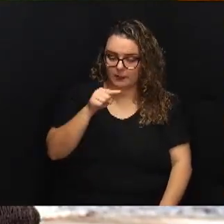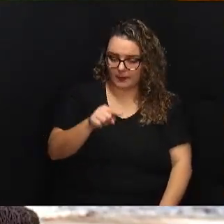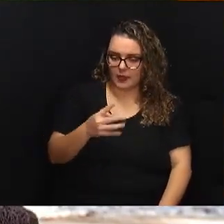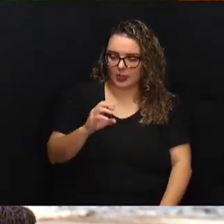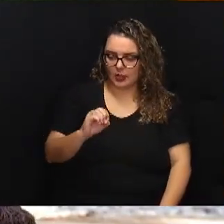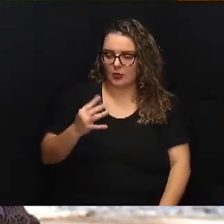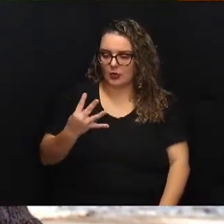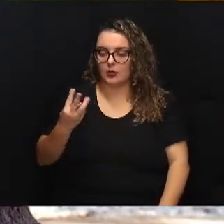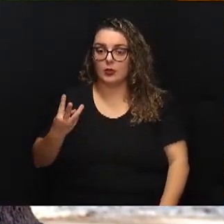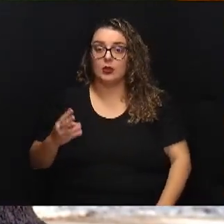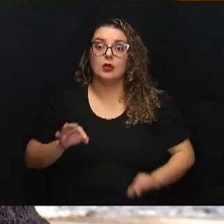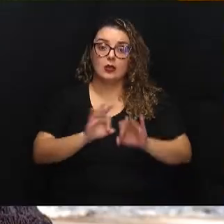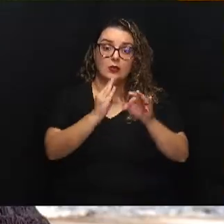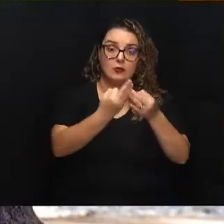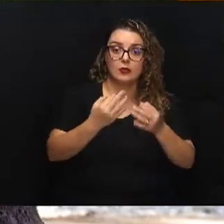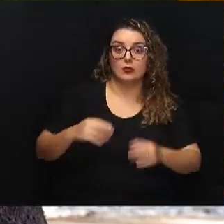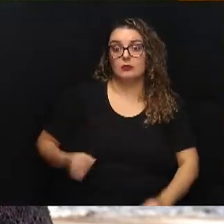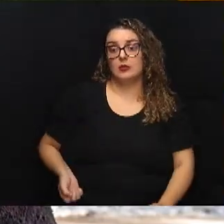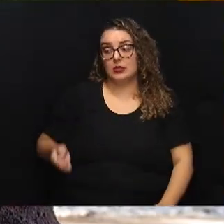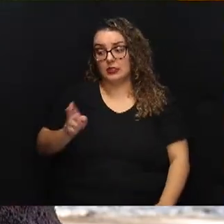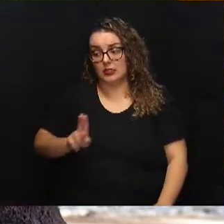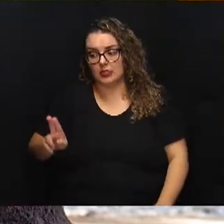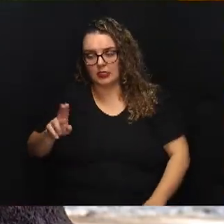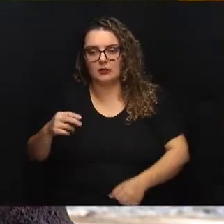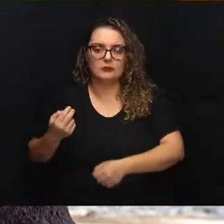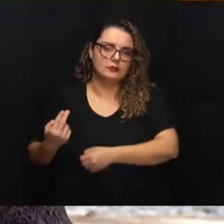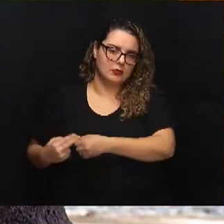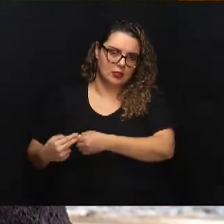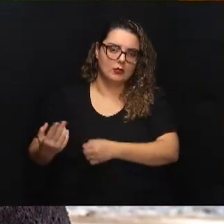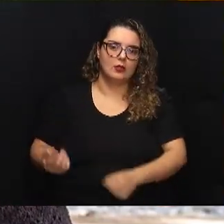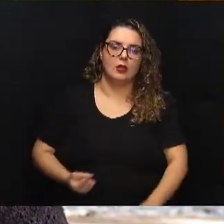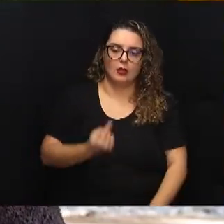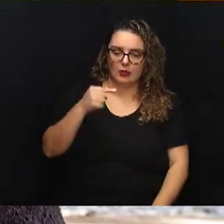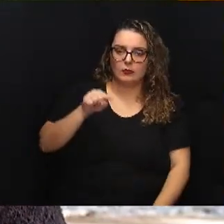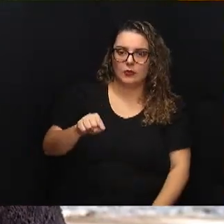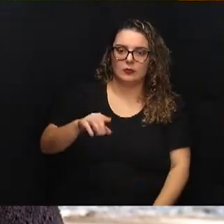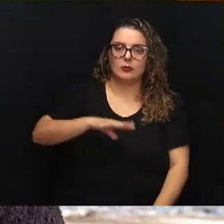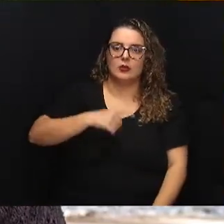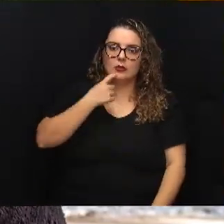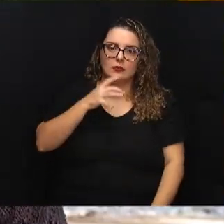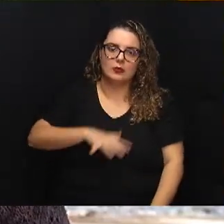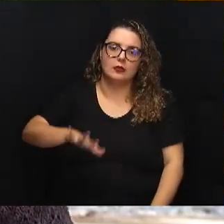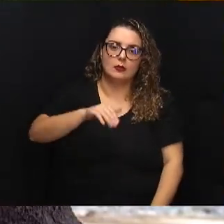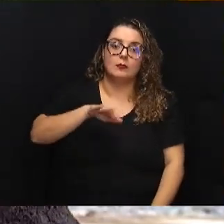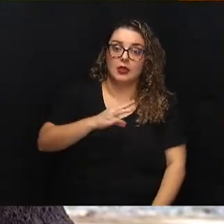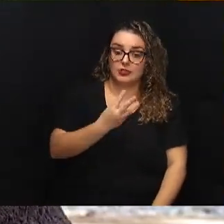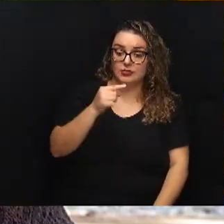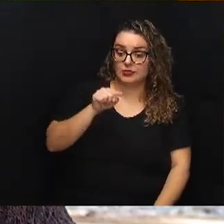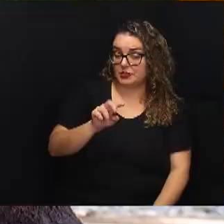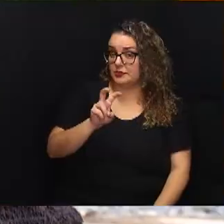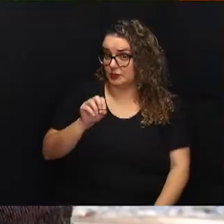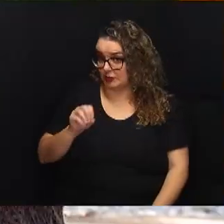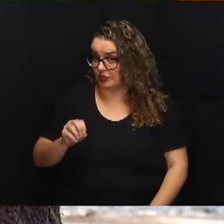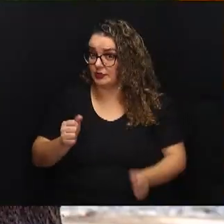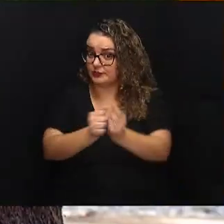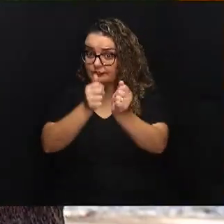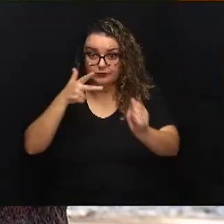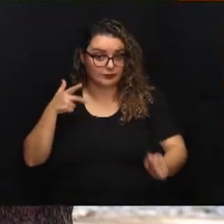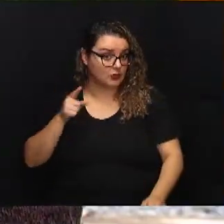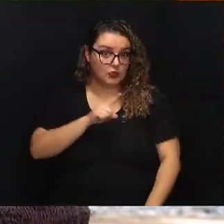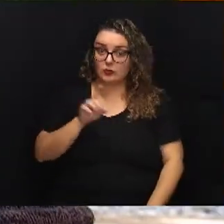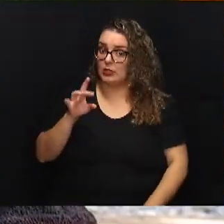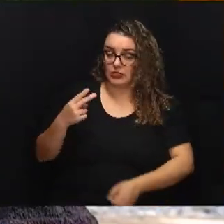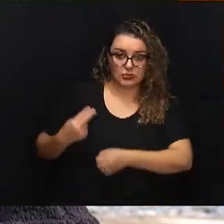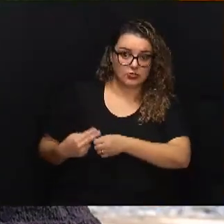entre família e acadêmico 1.000. Mas lembrando que Campinas e região tem mais de 3.500 indígenas. Então não é só a